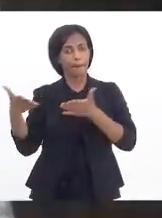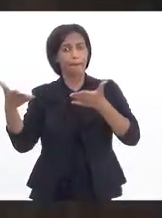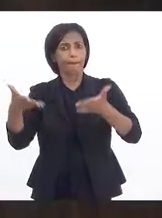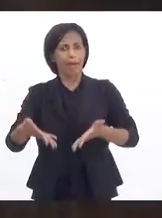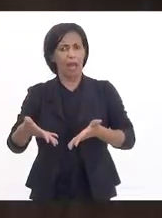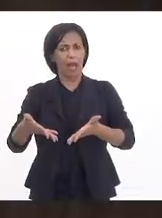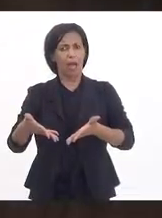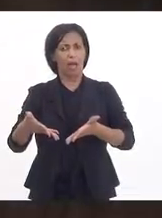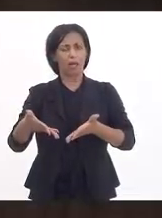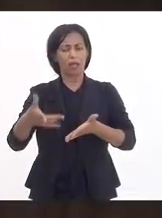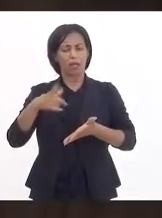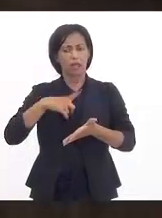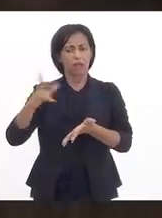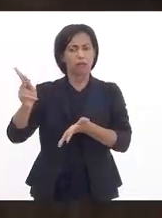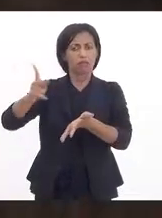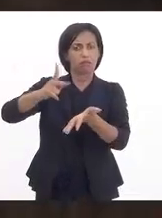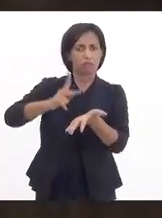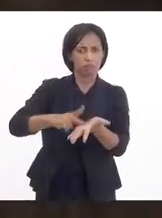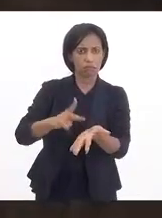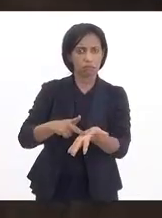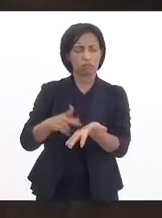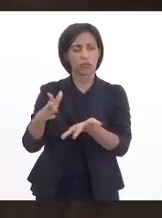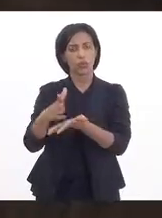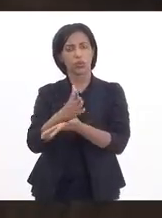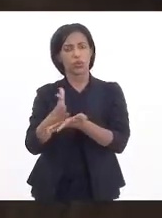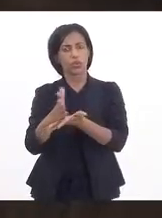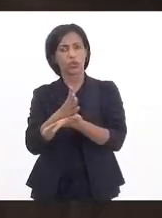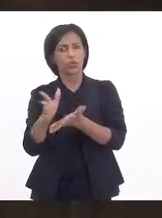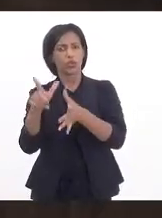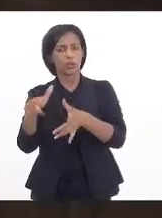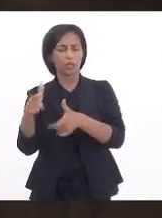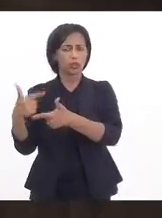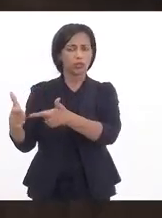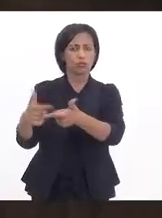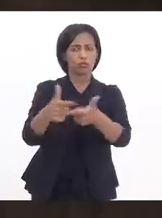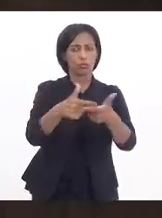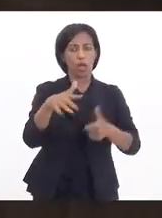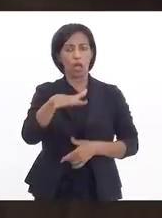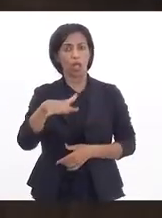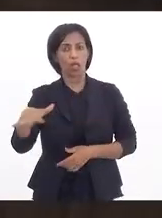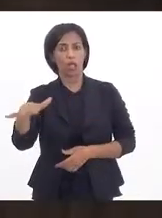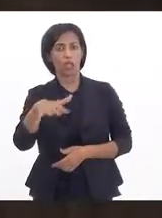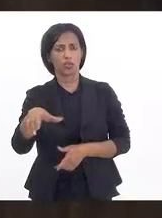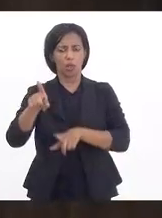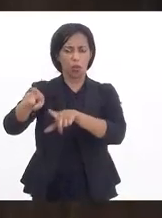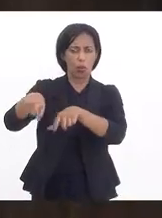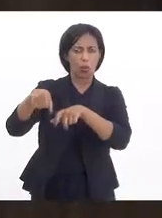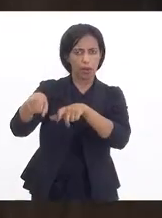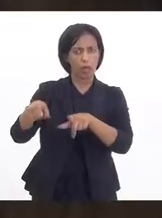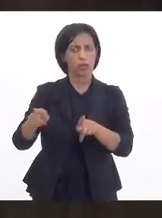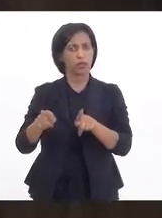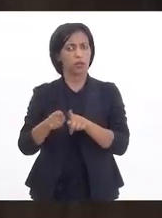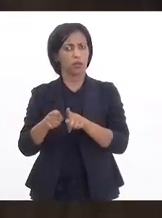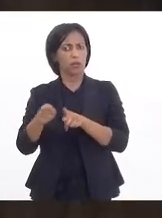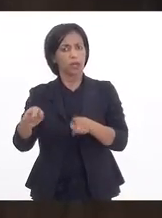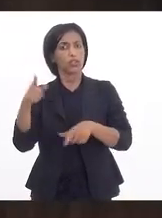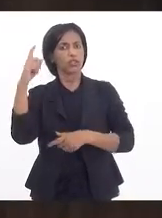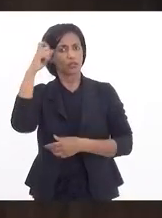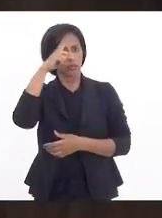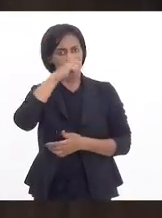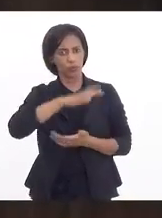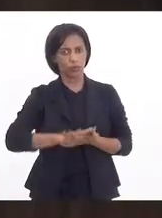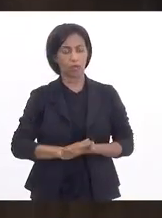prestação né levar em conta a realidade de certa de certas situações regionais rurais sobretudo que estão